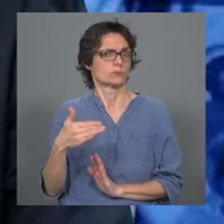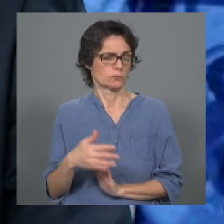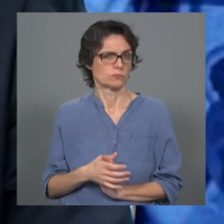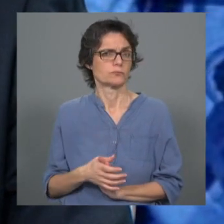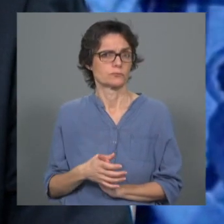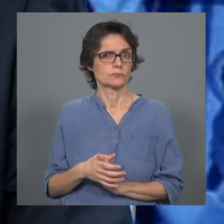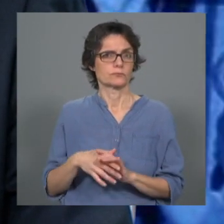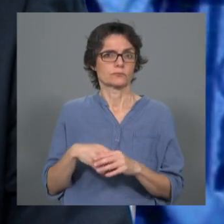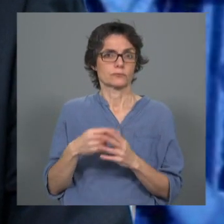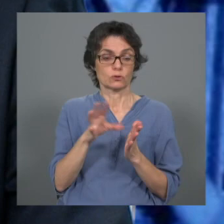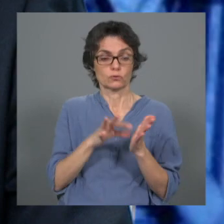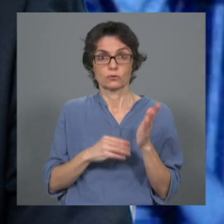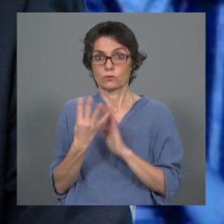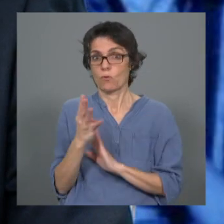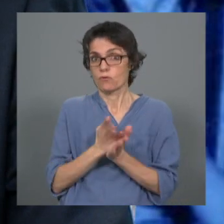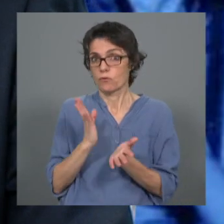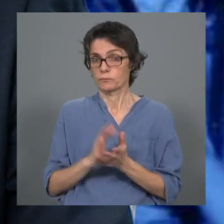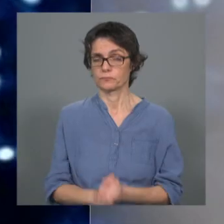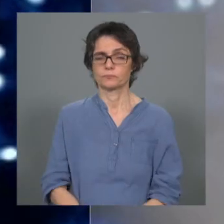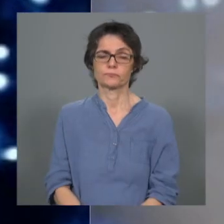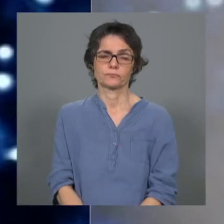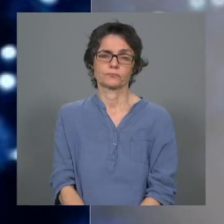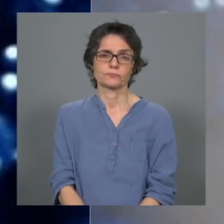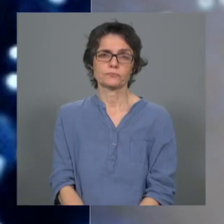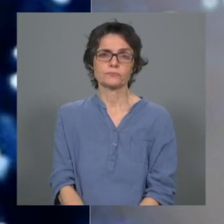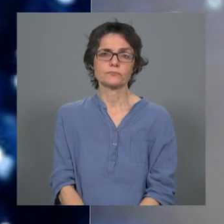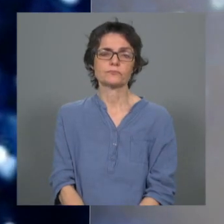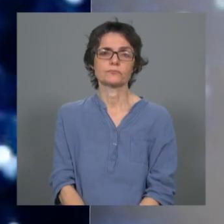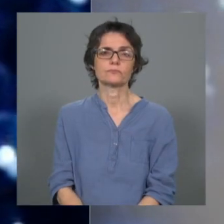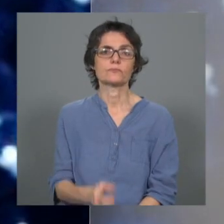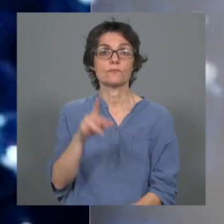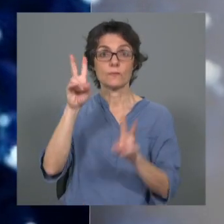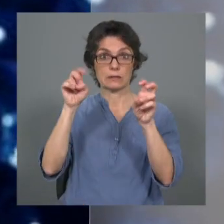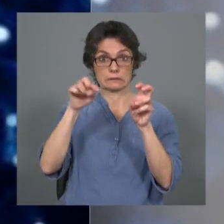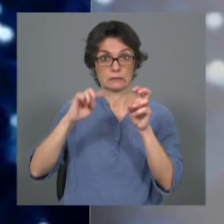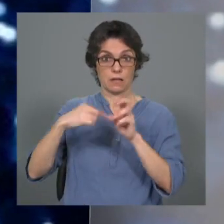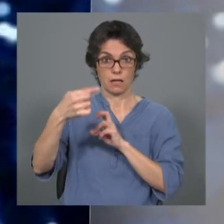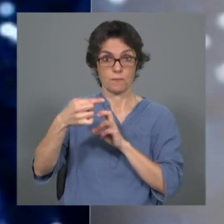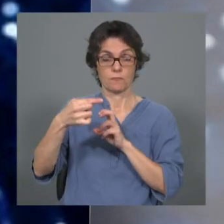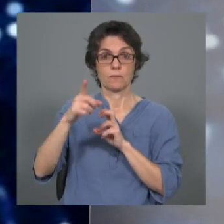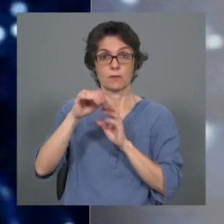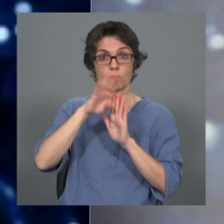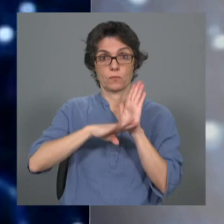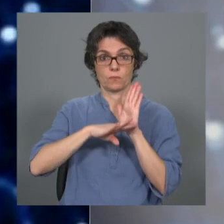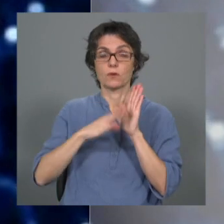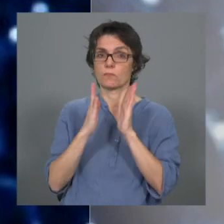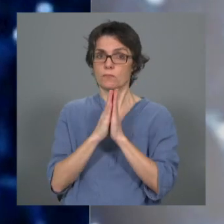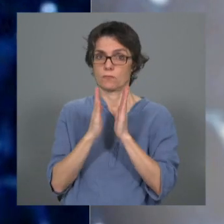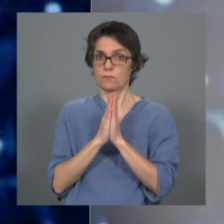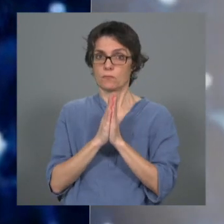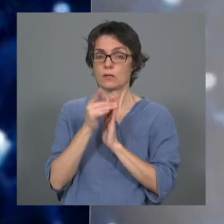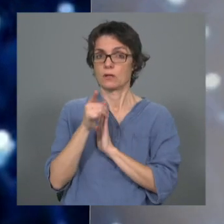4 números. Este tema estará amanhã em foco também no programa Eclésia, em